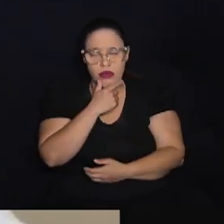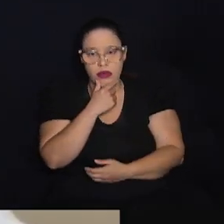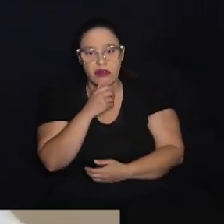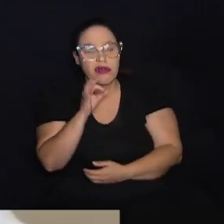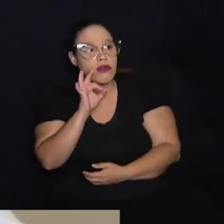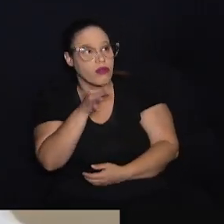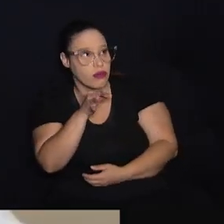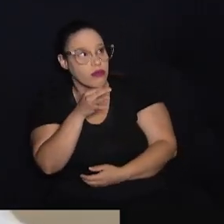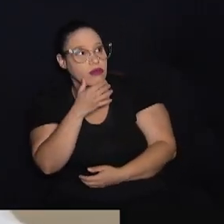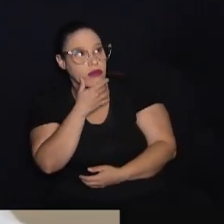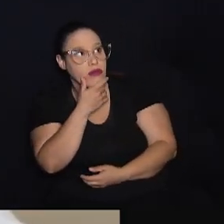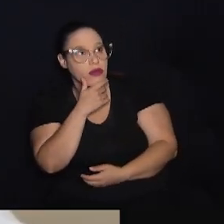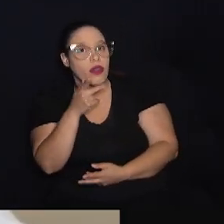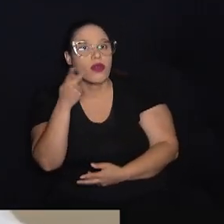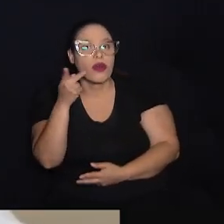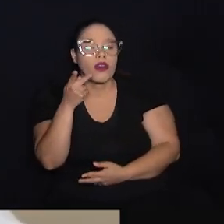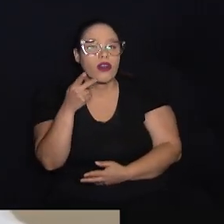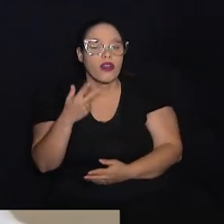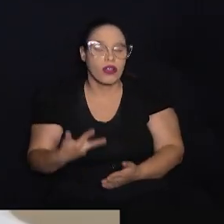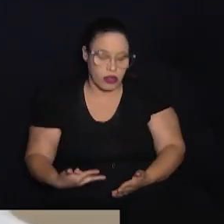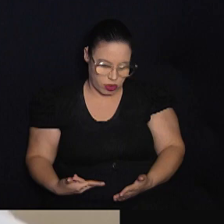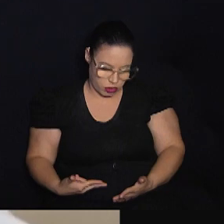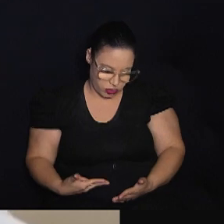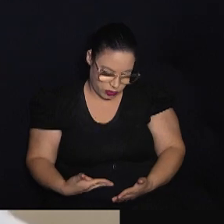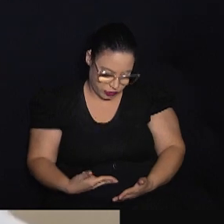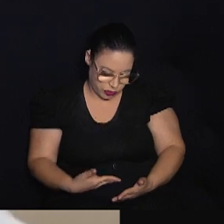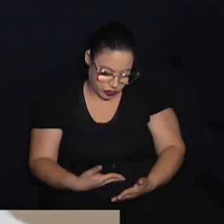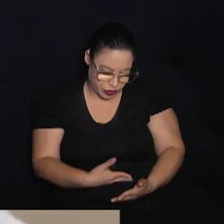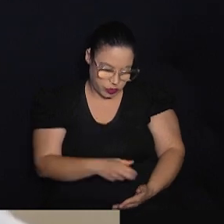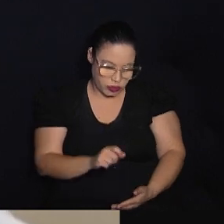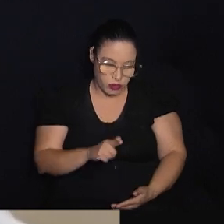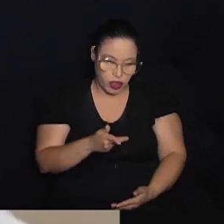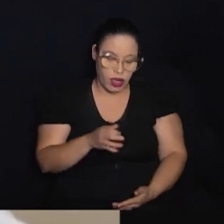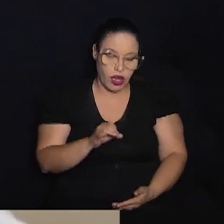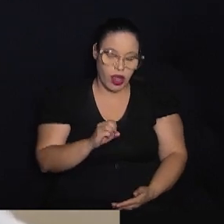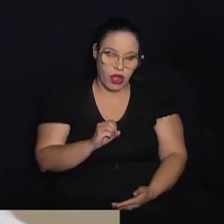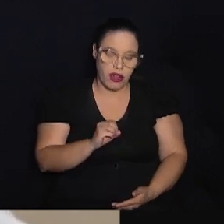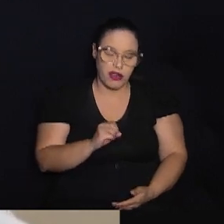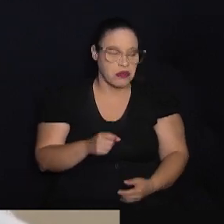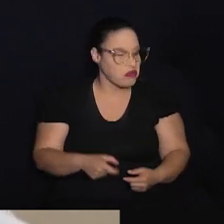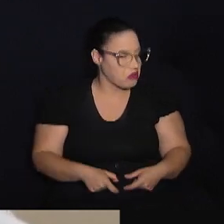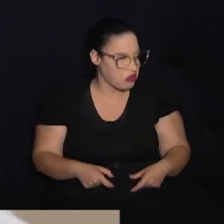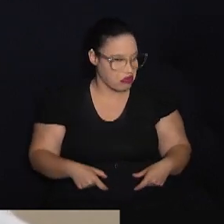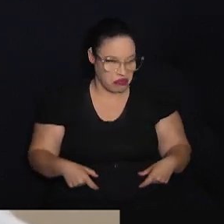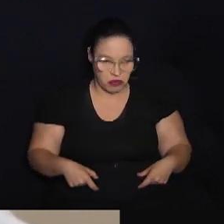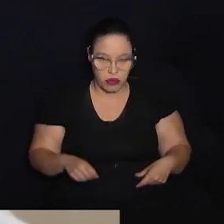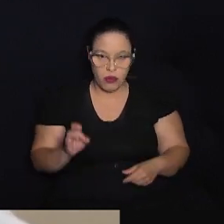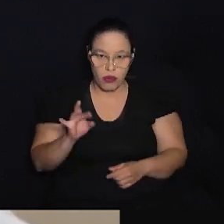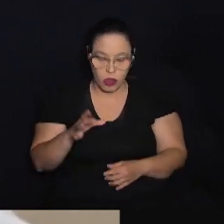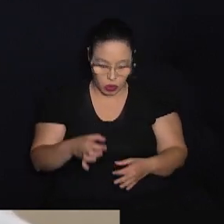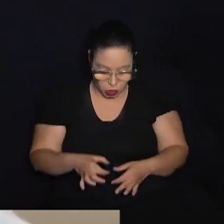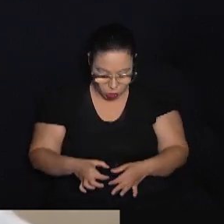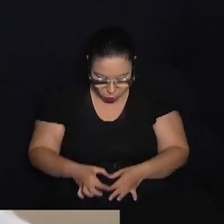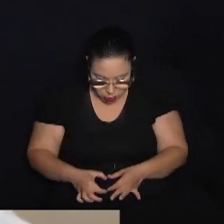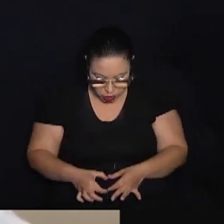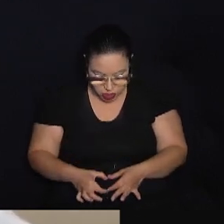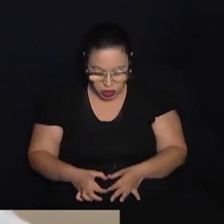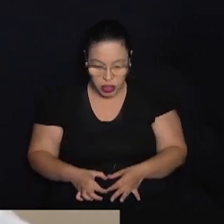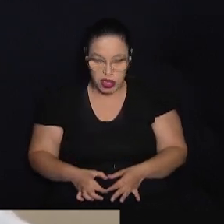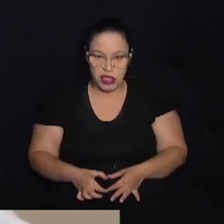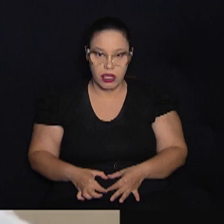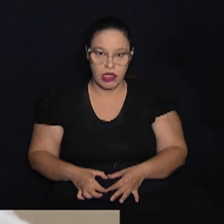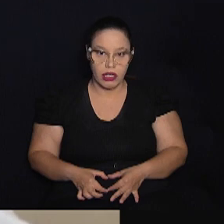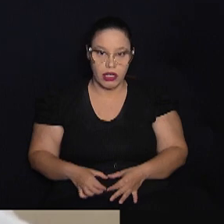Perfeito. Então, quando eu falei que a gente faz o estadiamento, você vê que não tem lesão metastática em nenhum lugar, a lesão é só localizada. Se